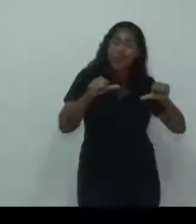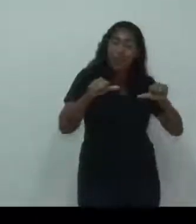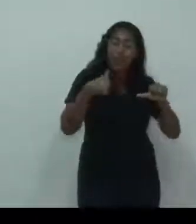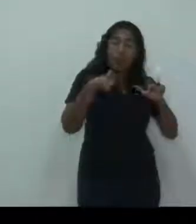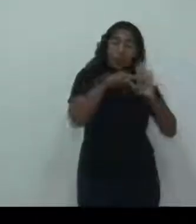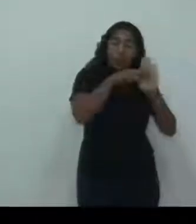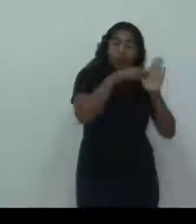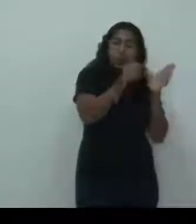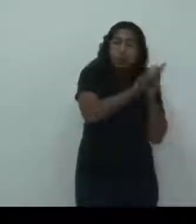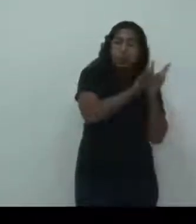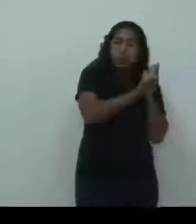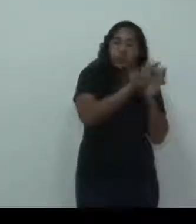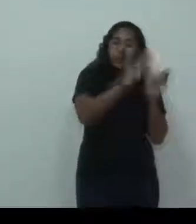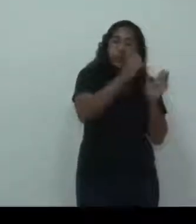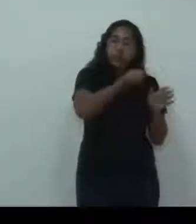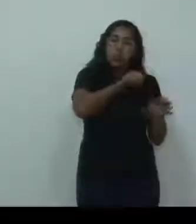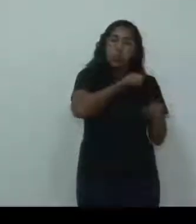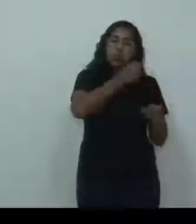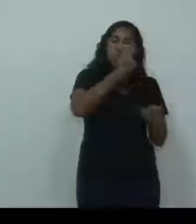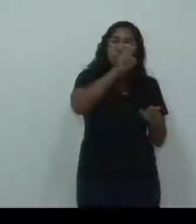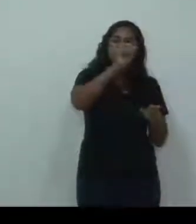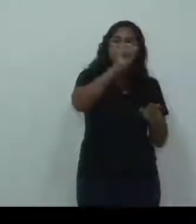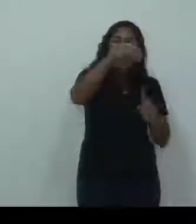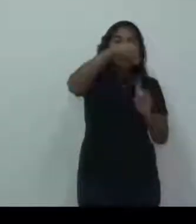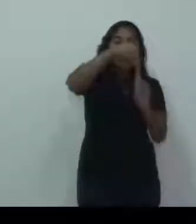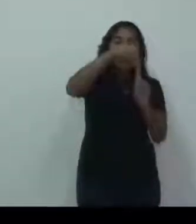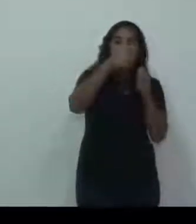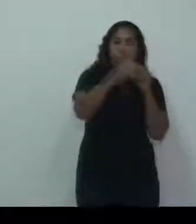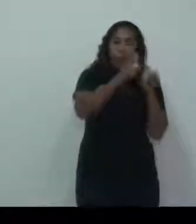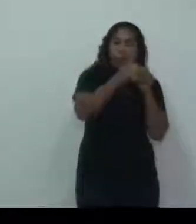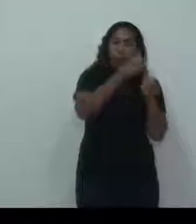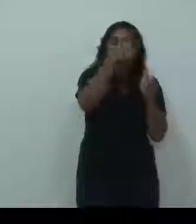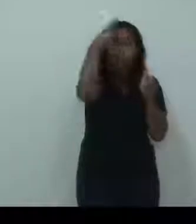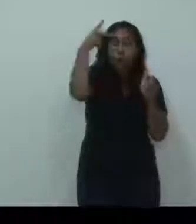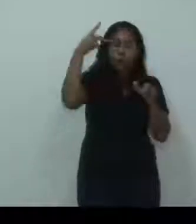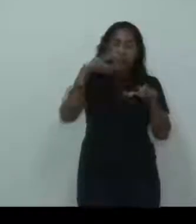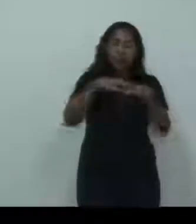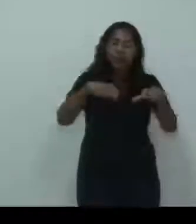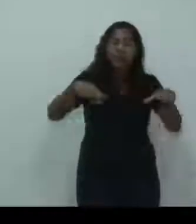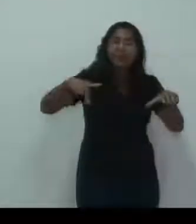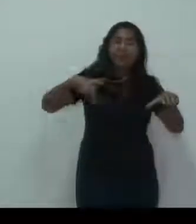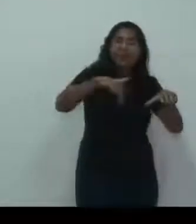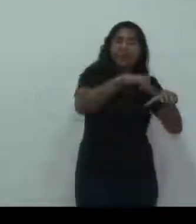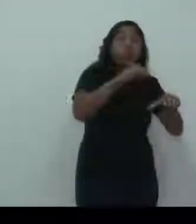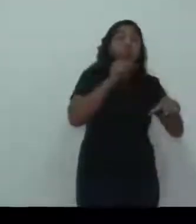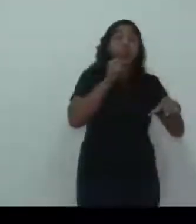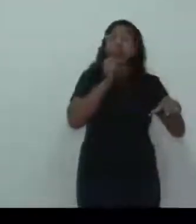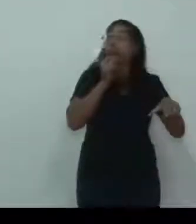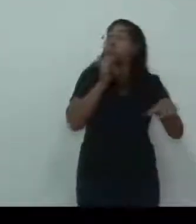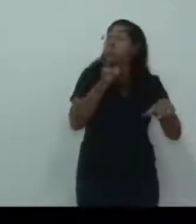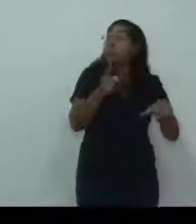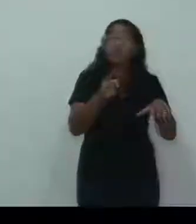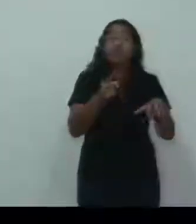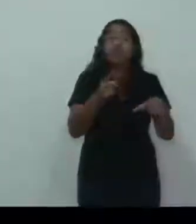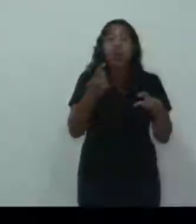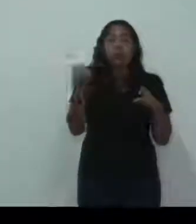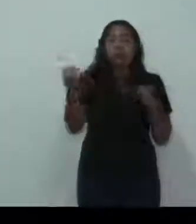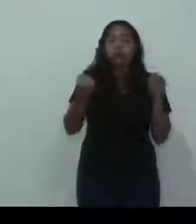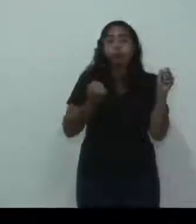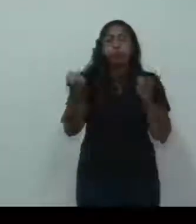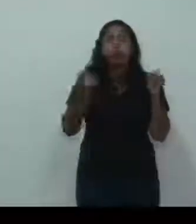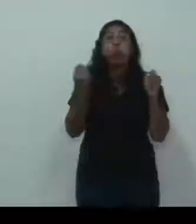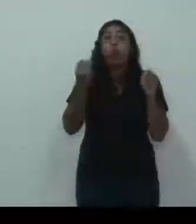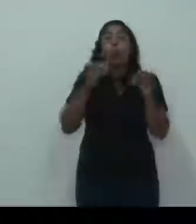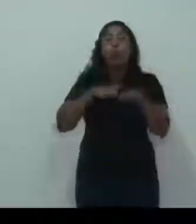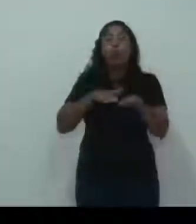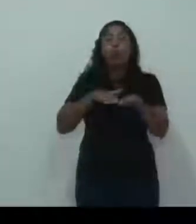dos 50, tem um ponto de ônibus, a pessoa não consegue atravessar. Porque o trânsito, ele trava nesse